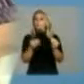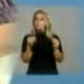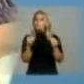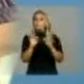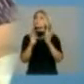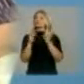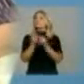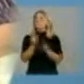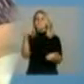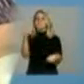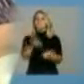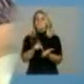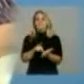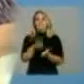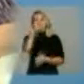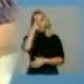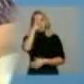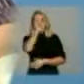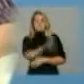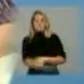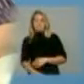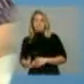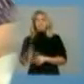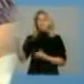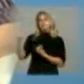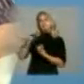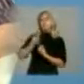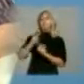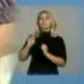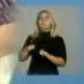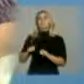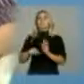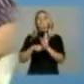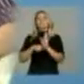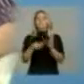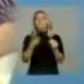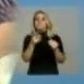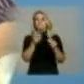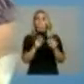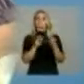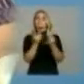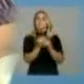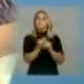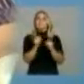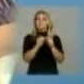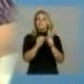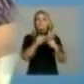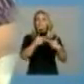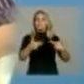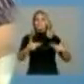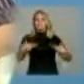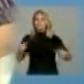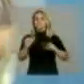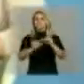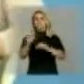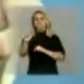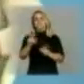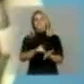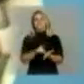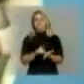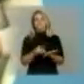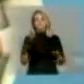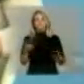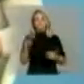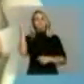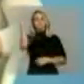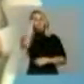assim, pelo que eu me lembro de criança, né, de ouvir. Ela ajudou muita gente, assim, a deixar a coisa mais humana, né? Arthur, o Brasil está